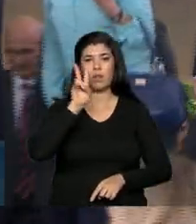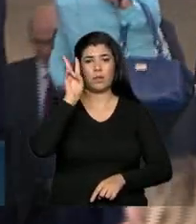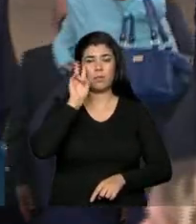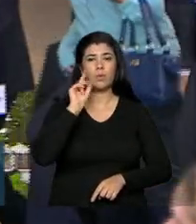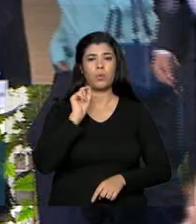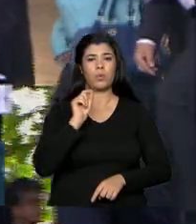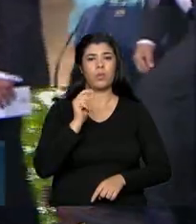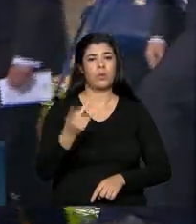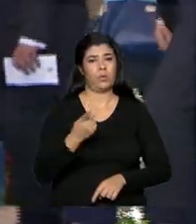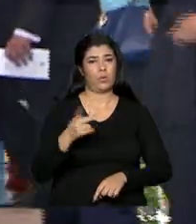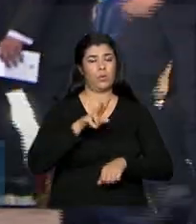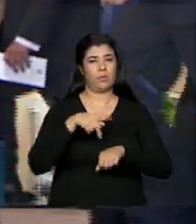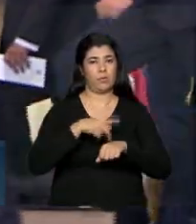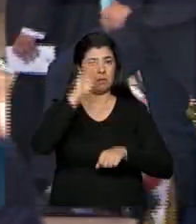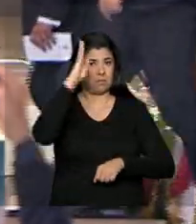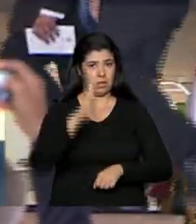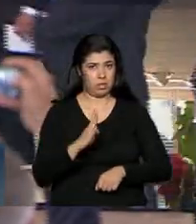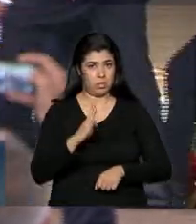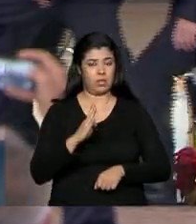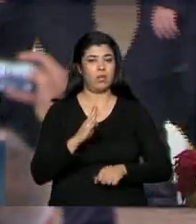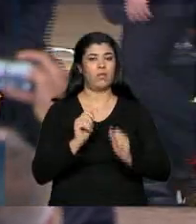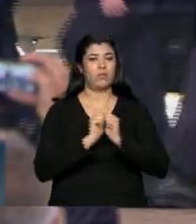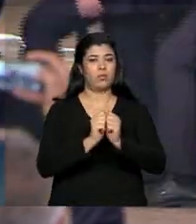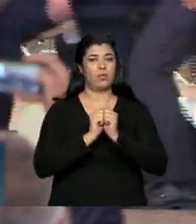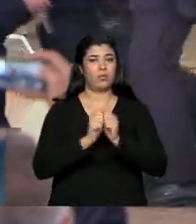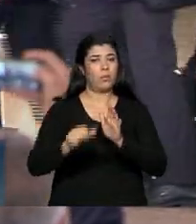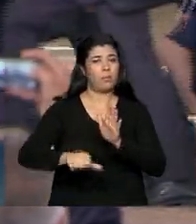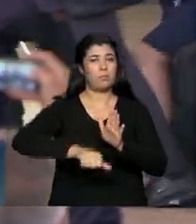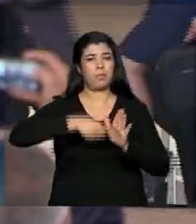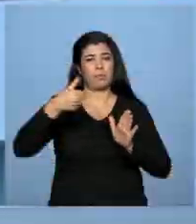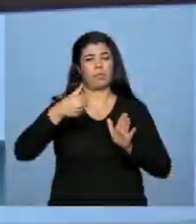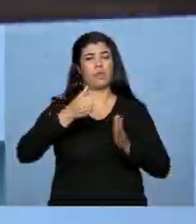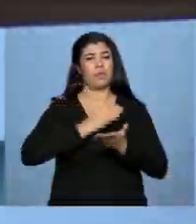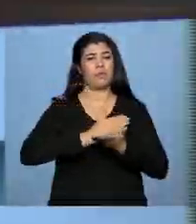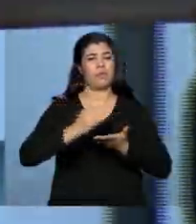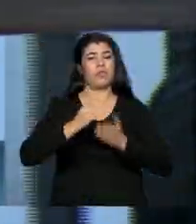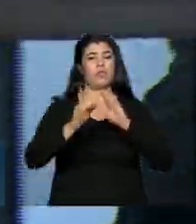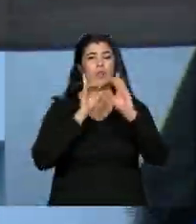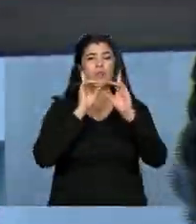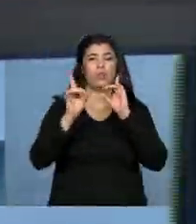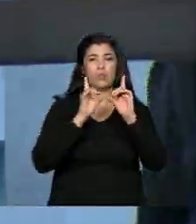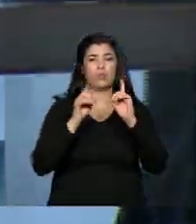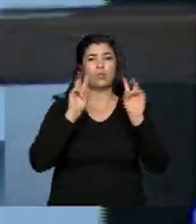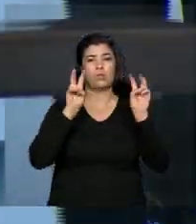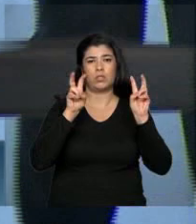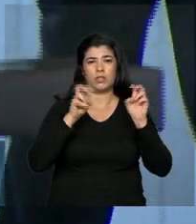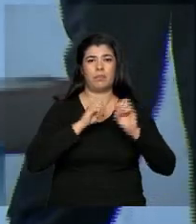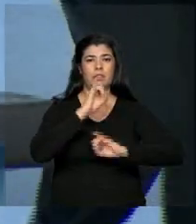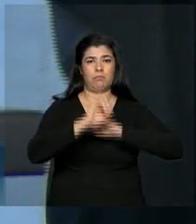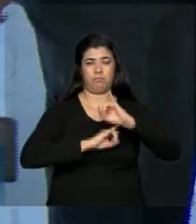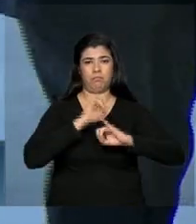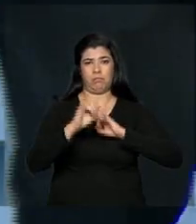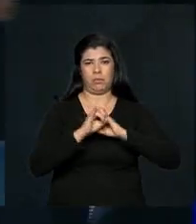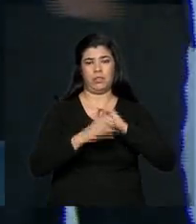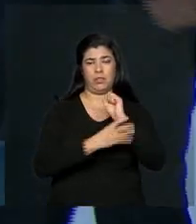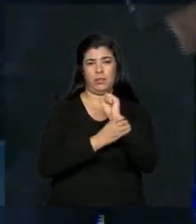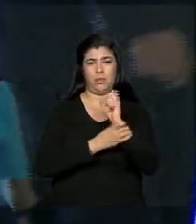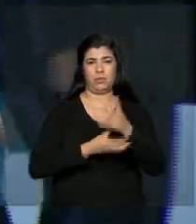foram pioneiros na discussão desse tema, que é a segurança cibernética.